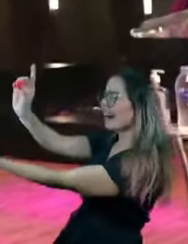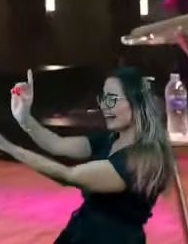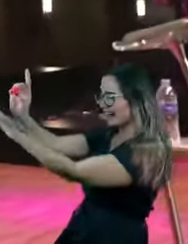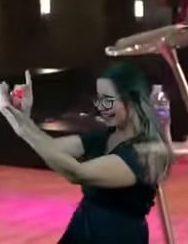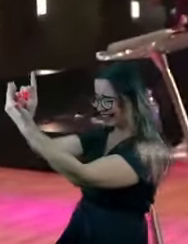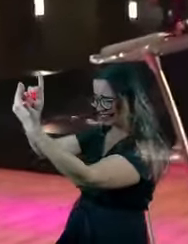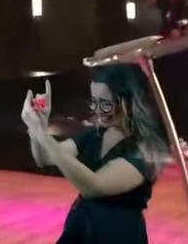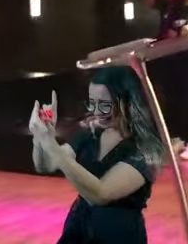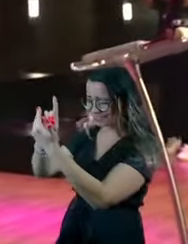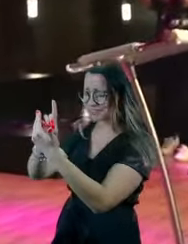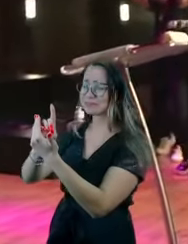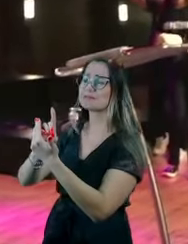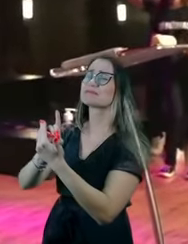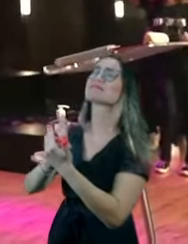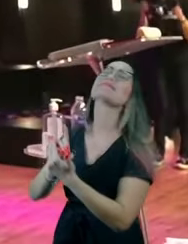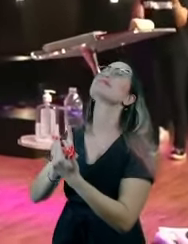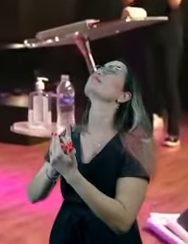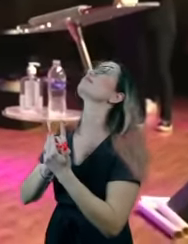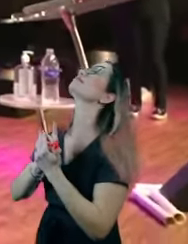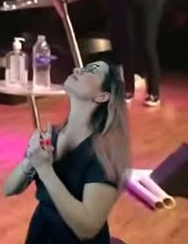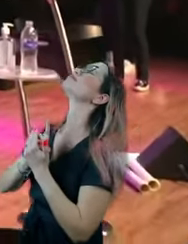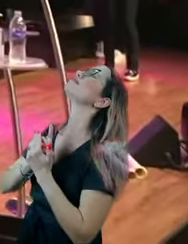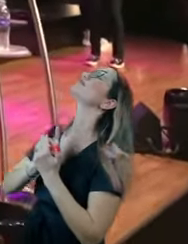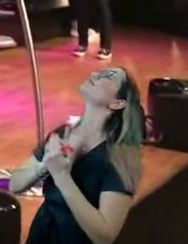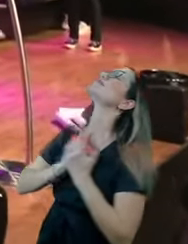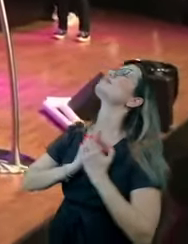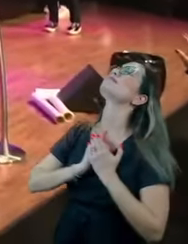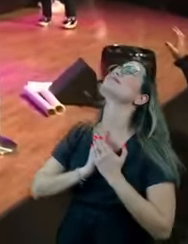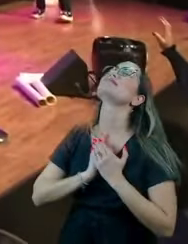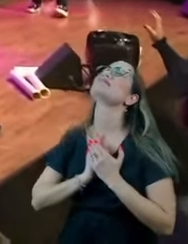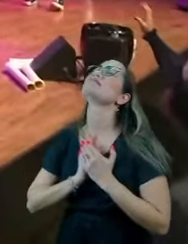mais, nada além de Ti.